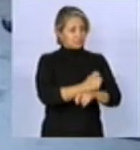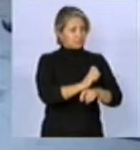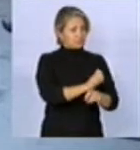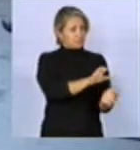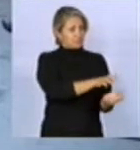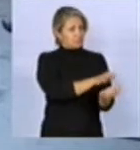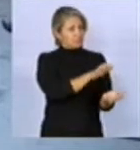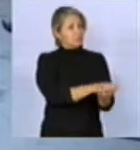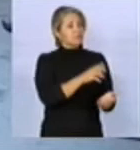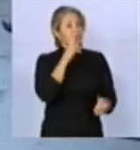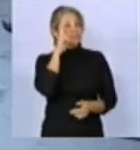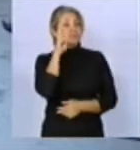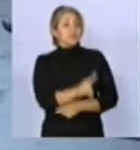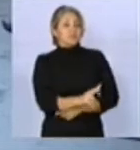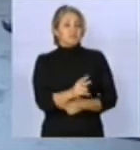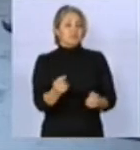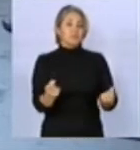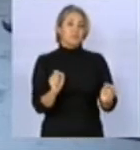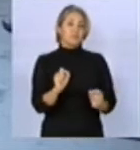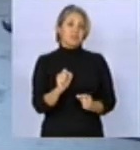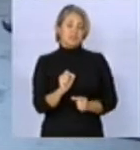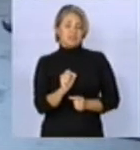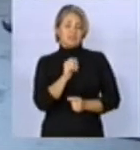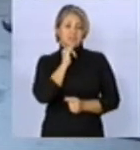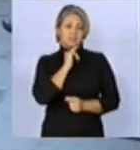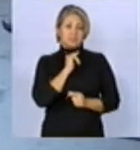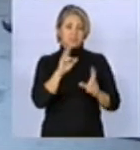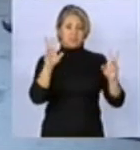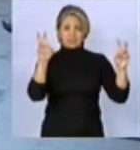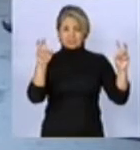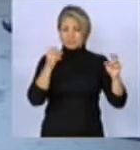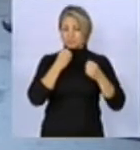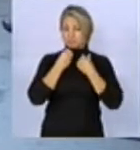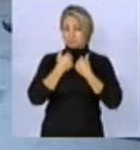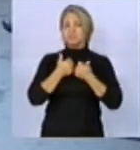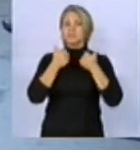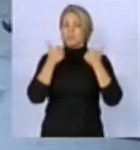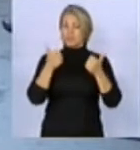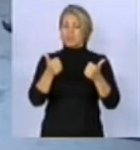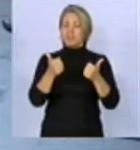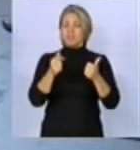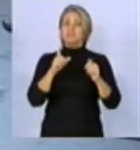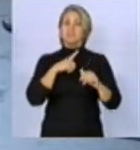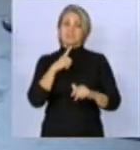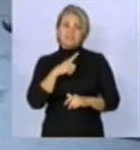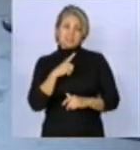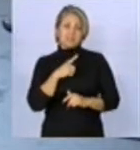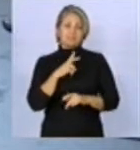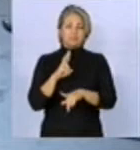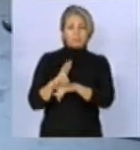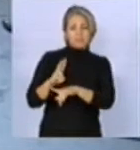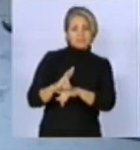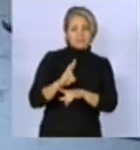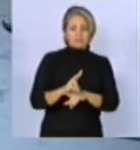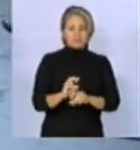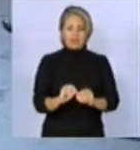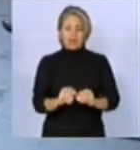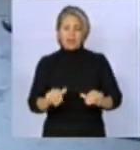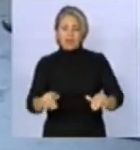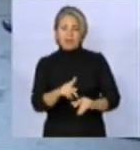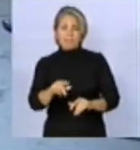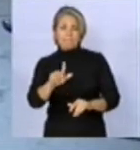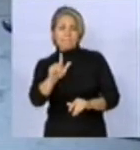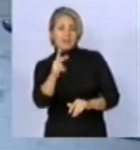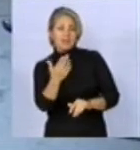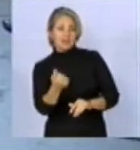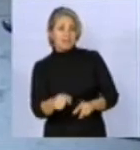a gente pode ver essa questão dos benefícios lógico vai ter preservar aquela palha mais umidade